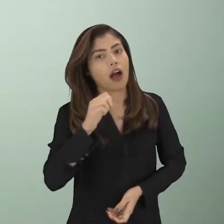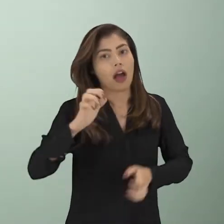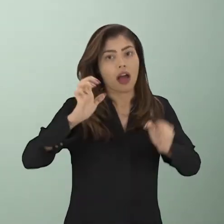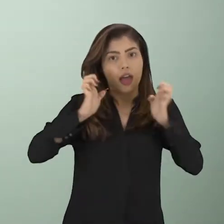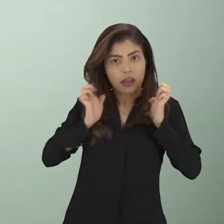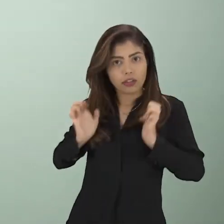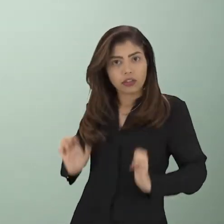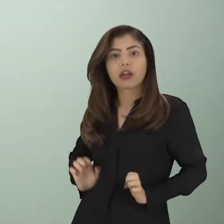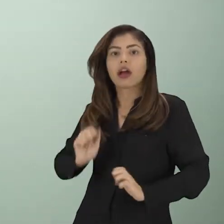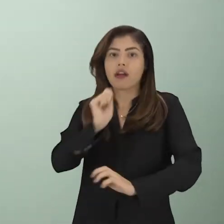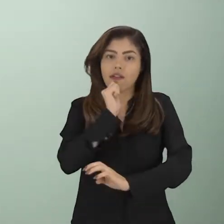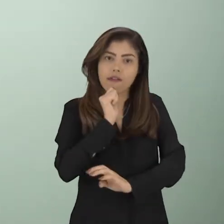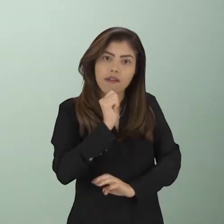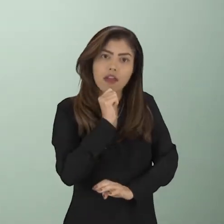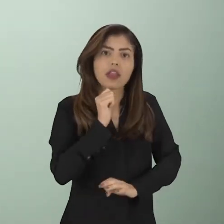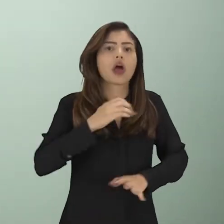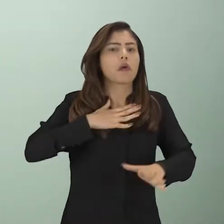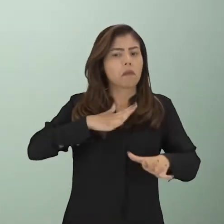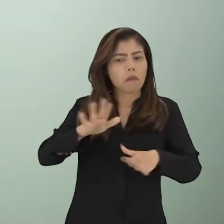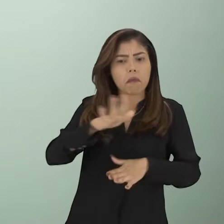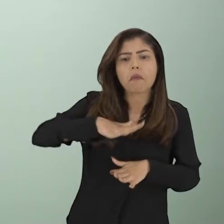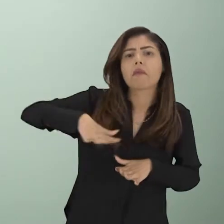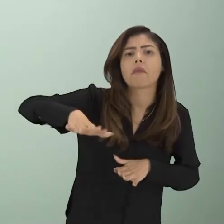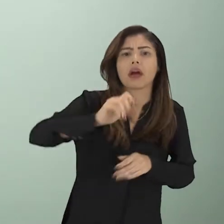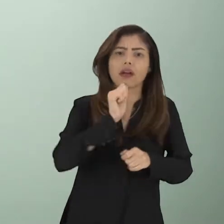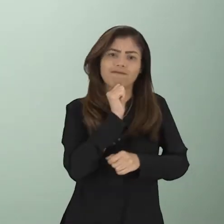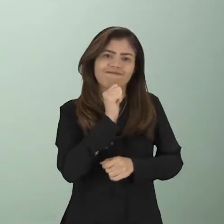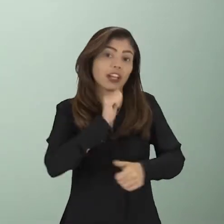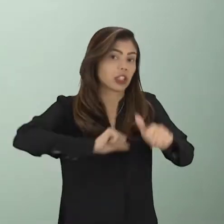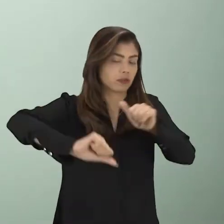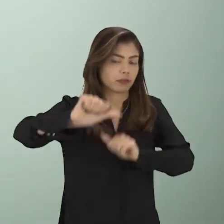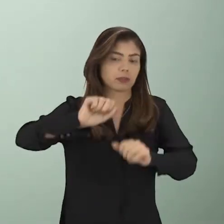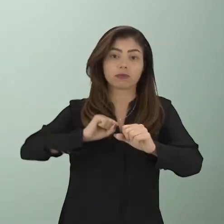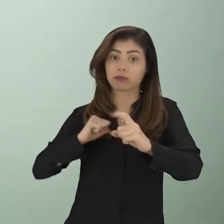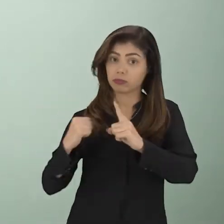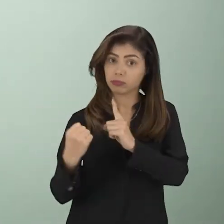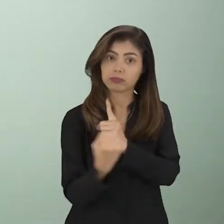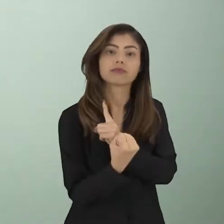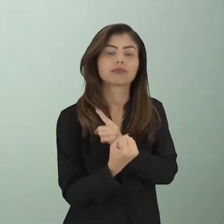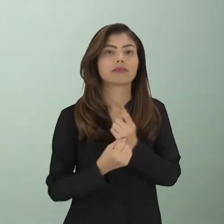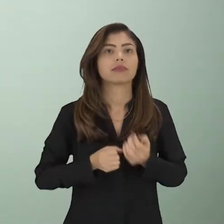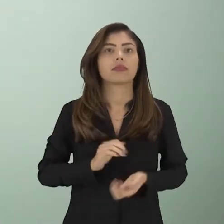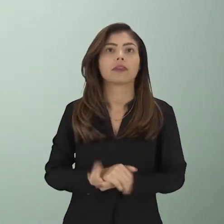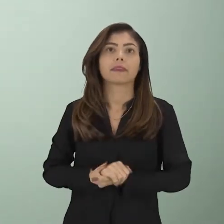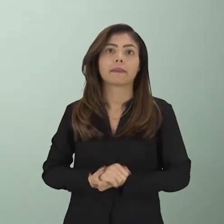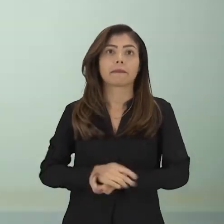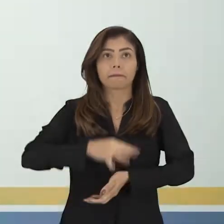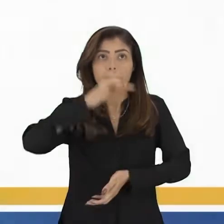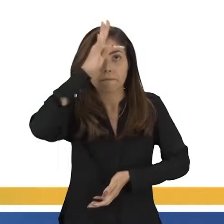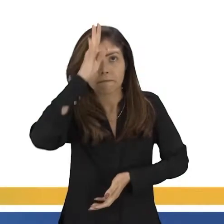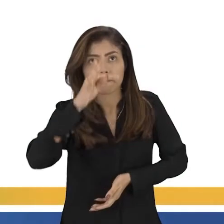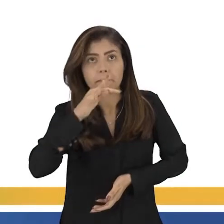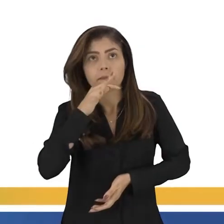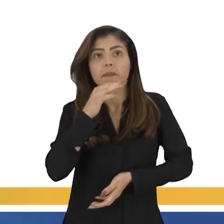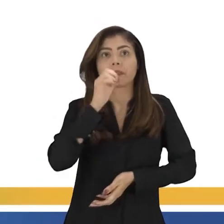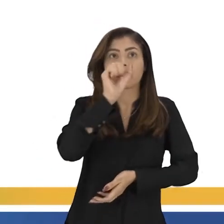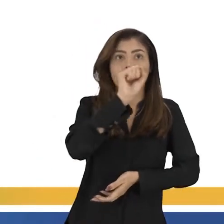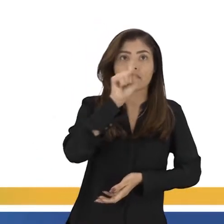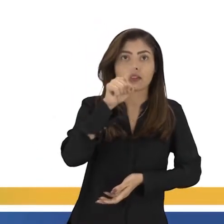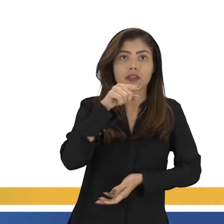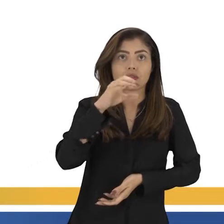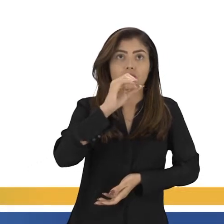consenso sobre isso, ainda estamos no momento de transformação social. O tradicional zoológico, olha